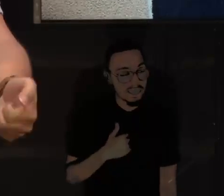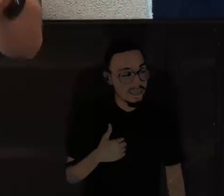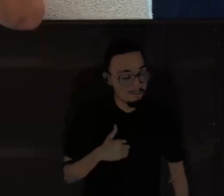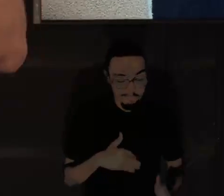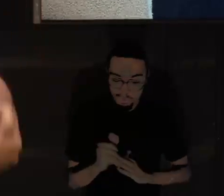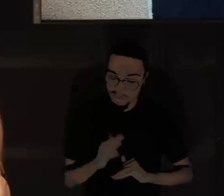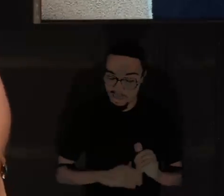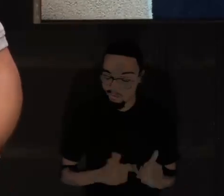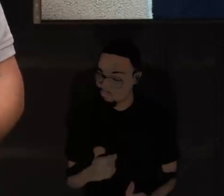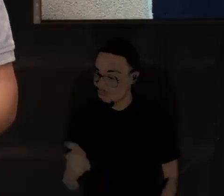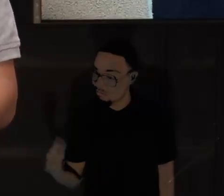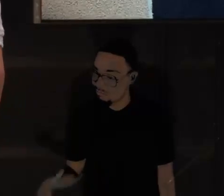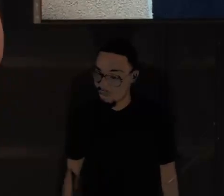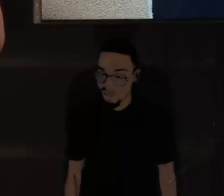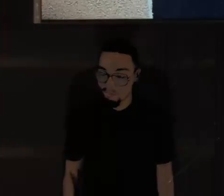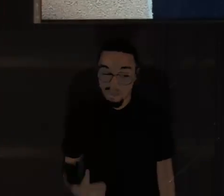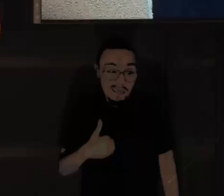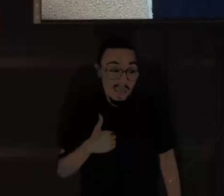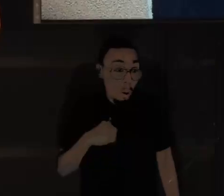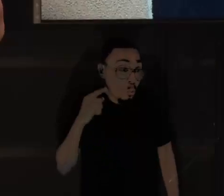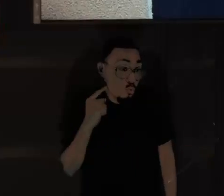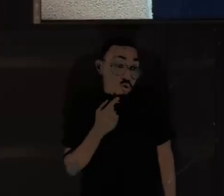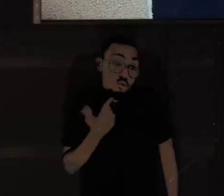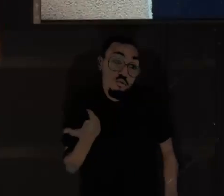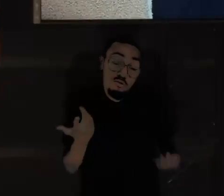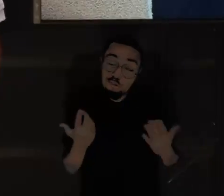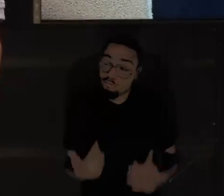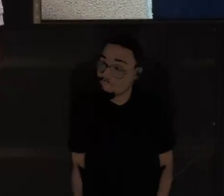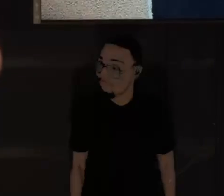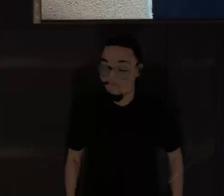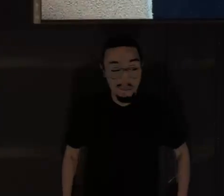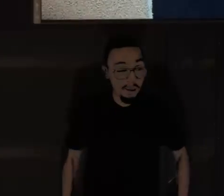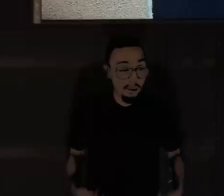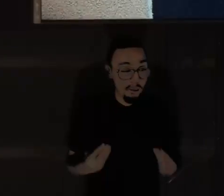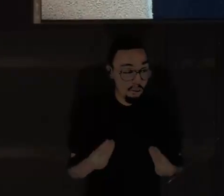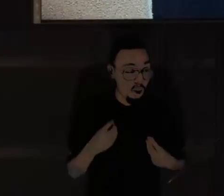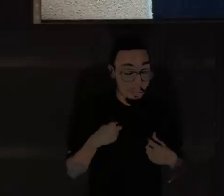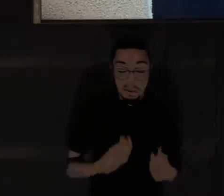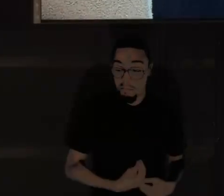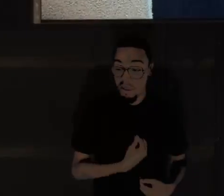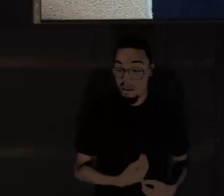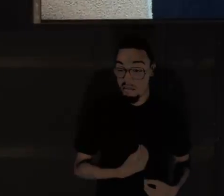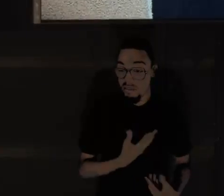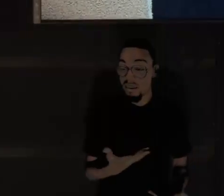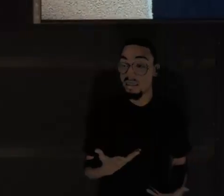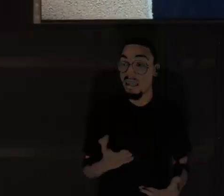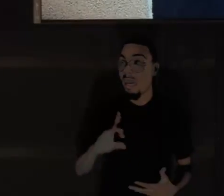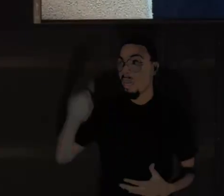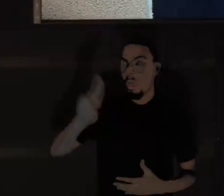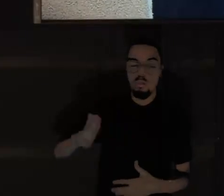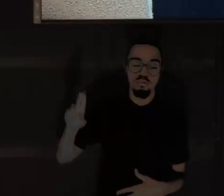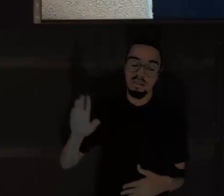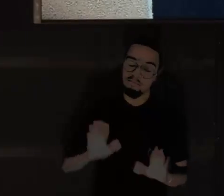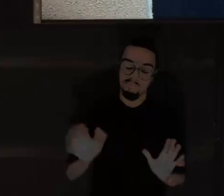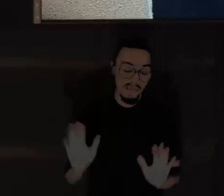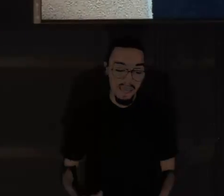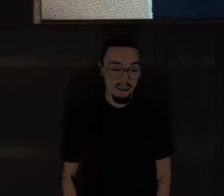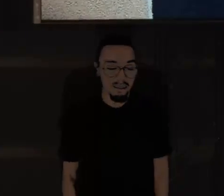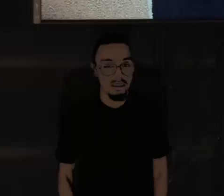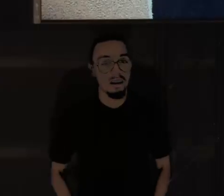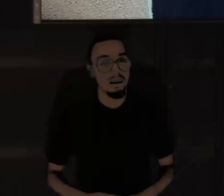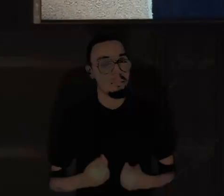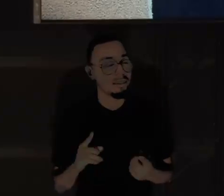orar, incapaz de crer, incapaz de suportar, incapaz porque você não sabe quem é.